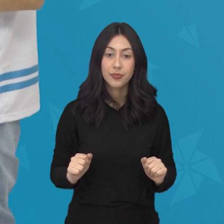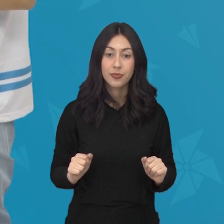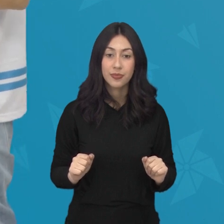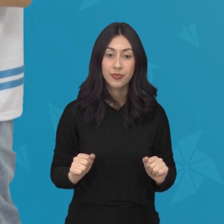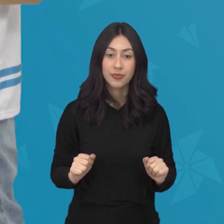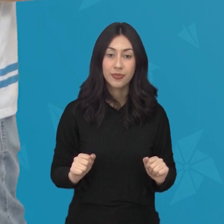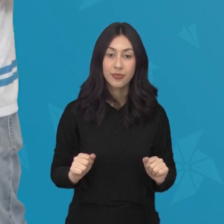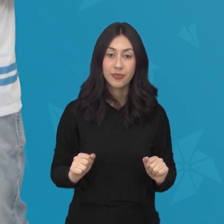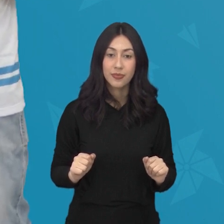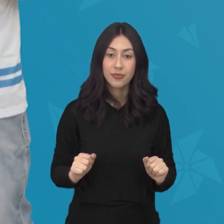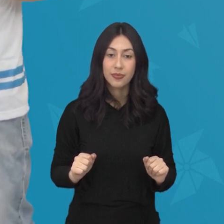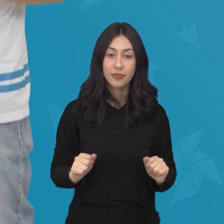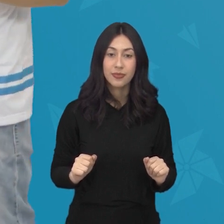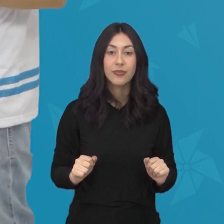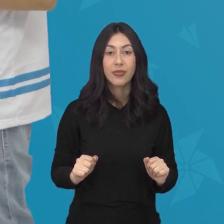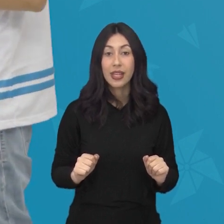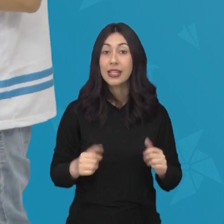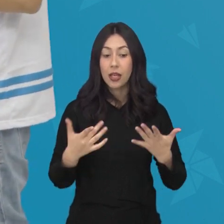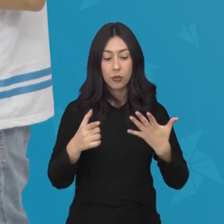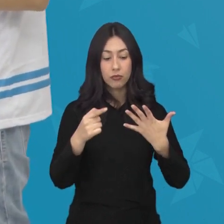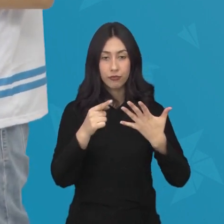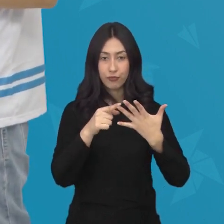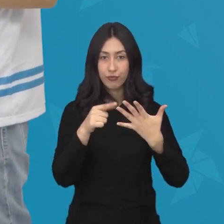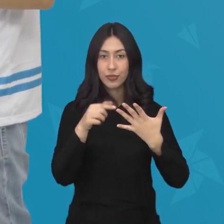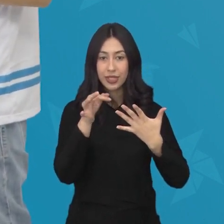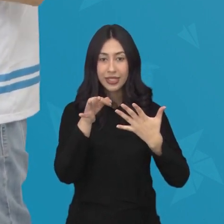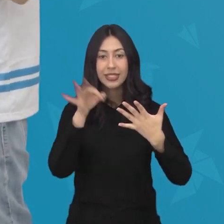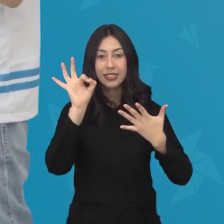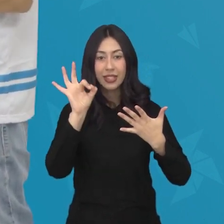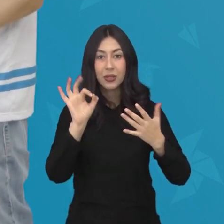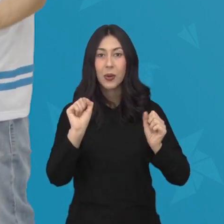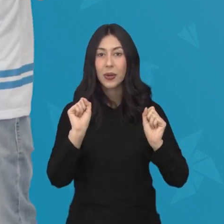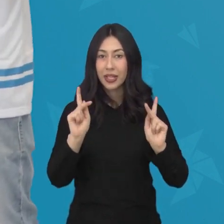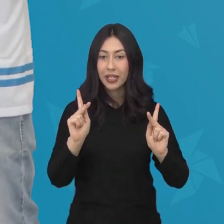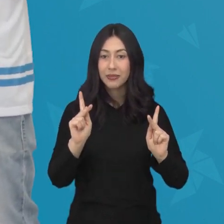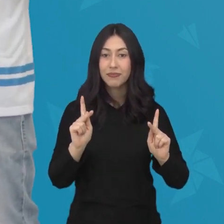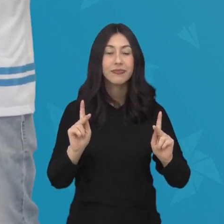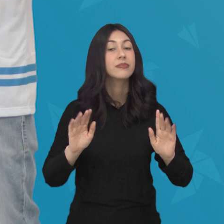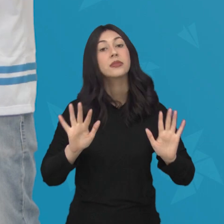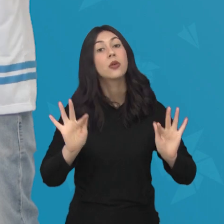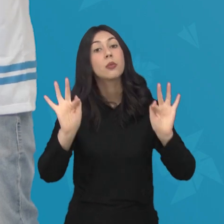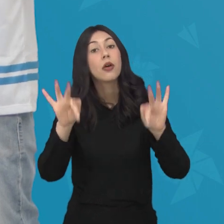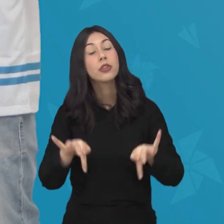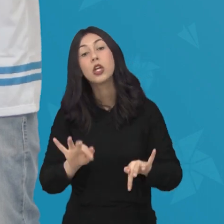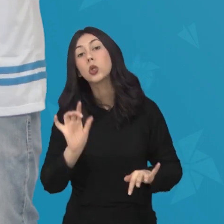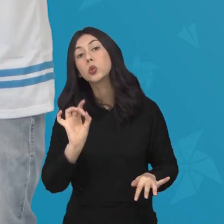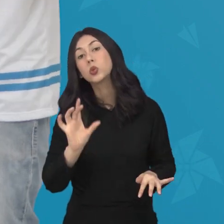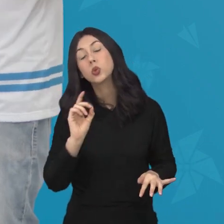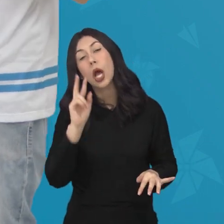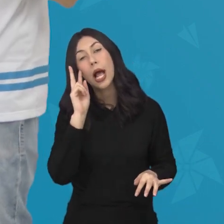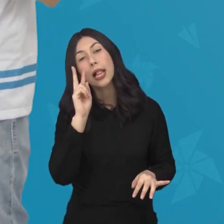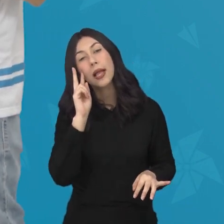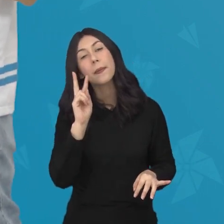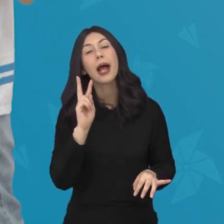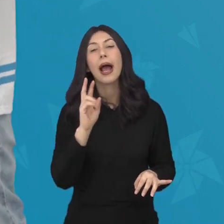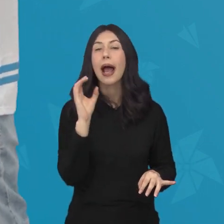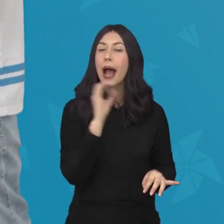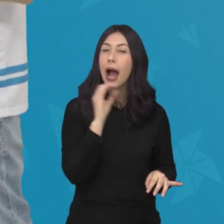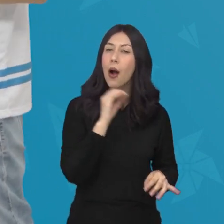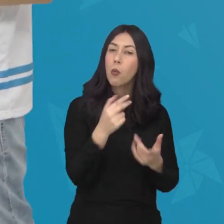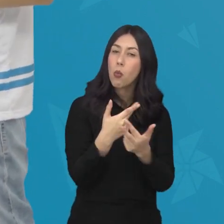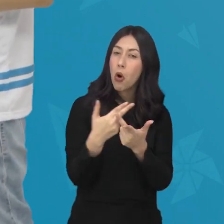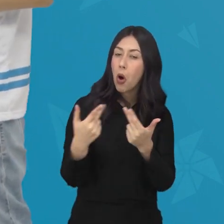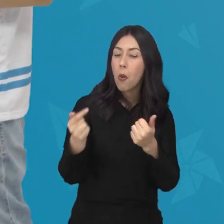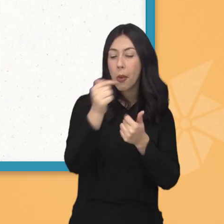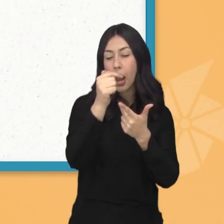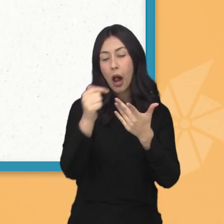lá. Eu falei a alternativa aqui, dei para vocês, tudo bem? Bom, para finalizar, vamos só recapitular rapidão o que a gente falou ao longo